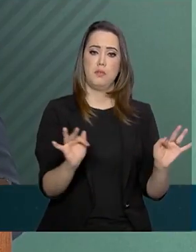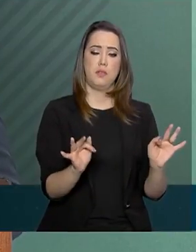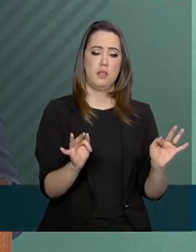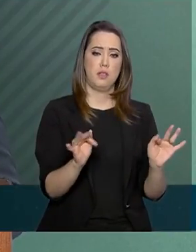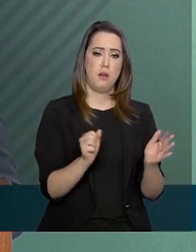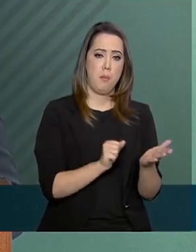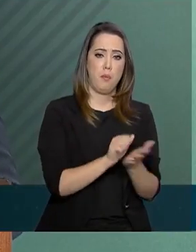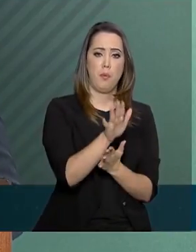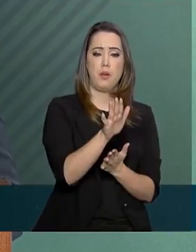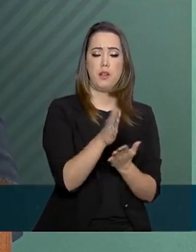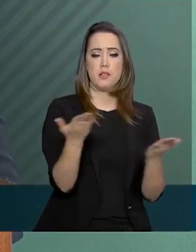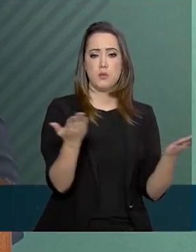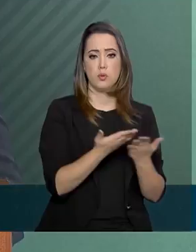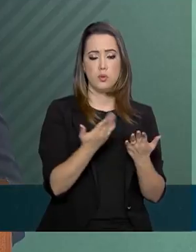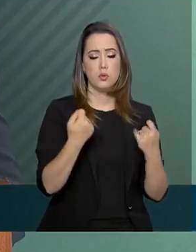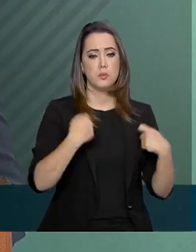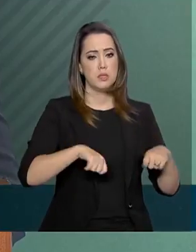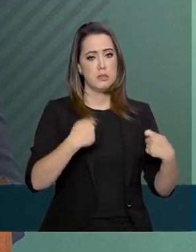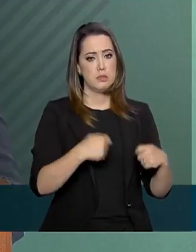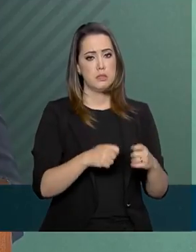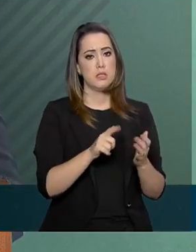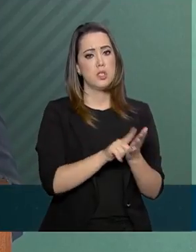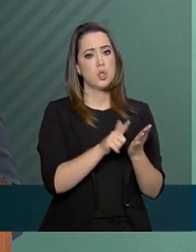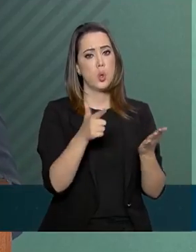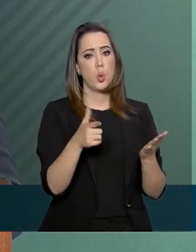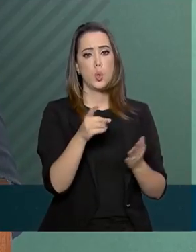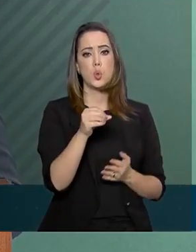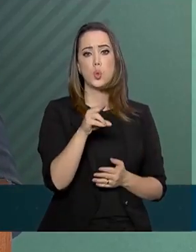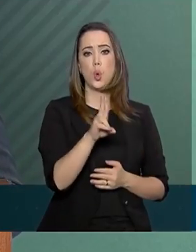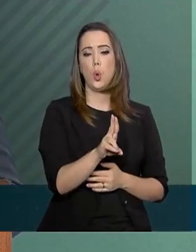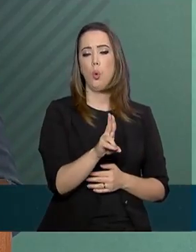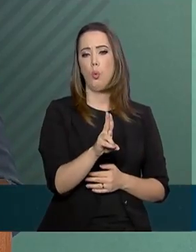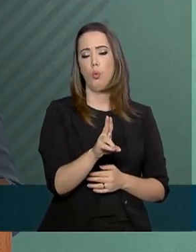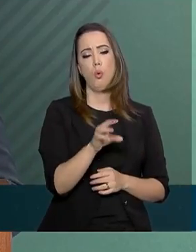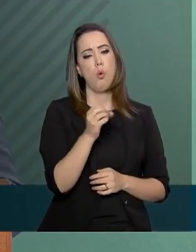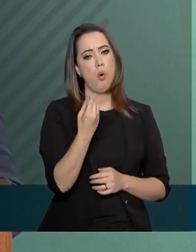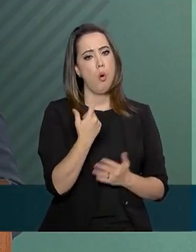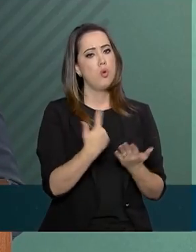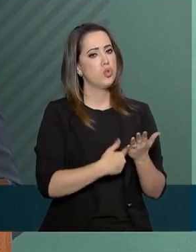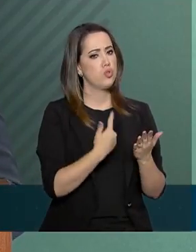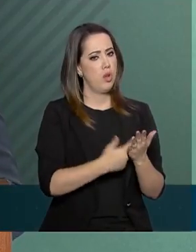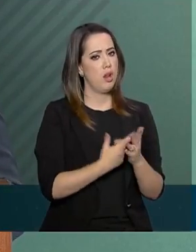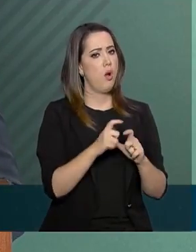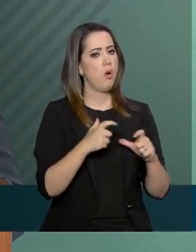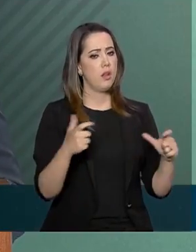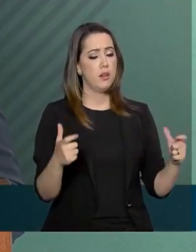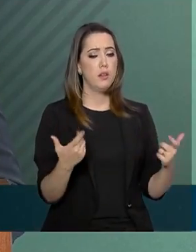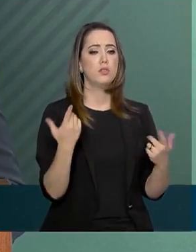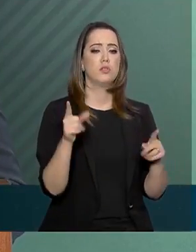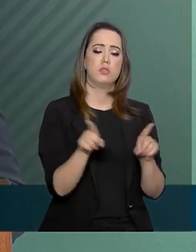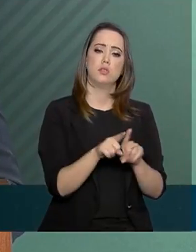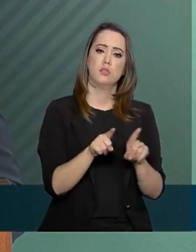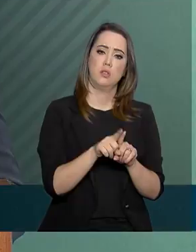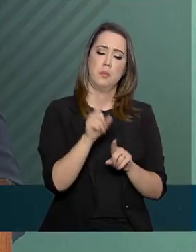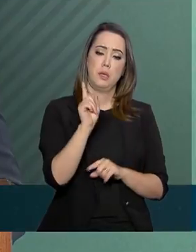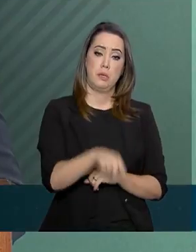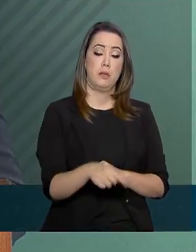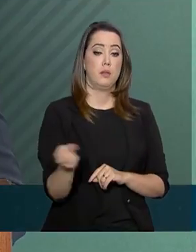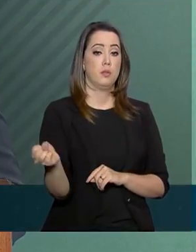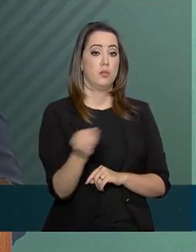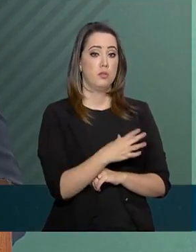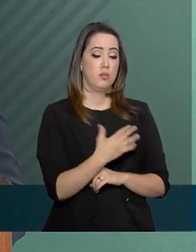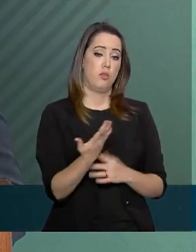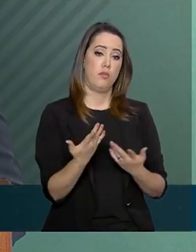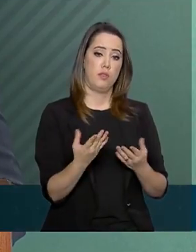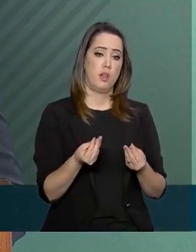publicação atualmente exigido em diários oficiais em jornais de grande circulação e atende à inovação